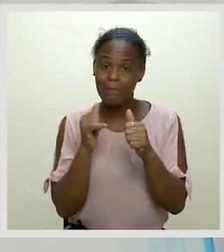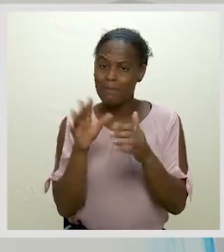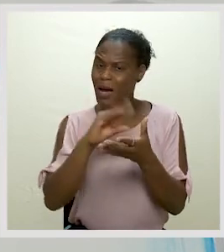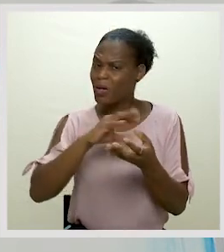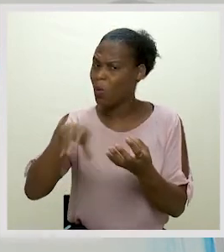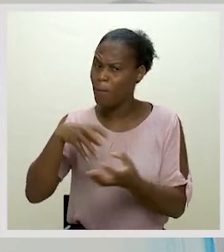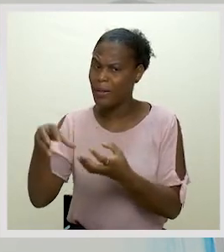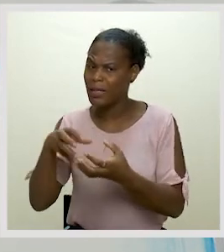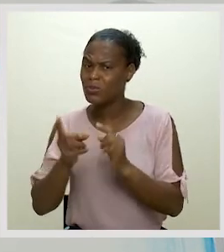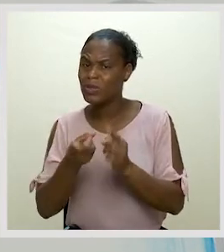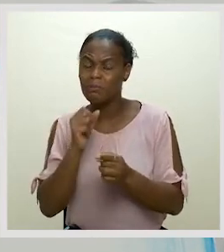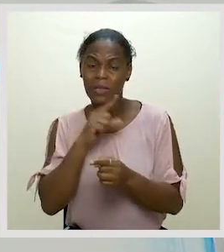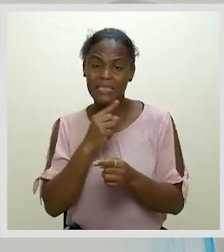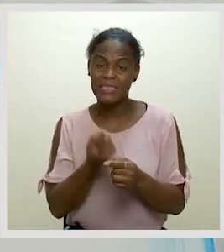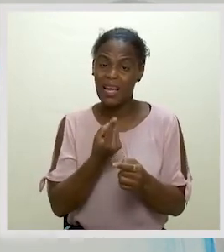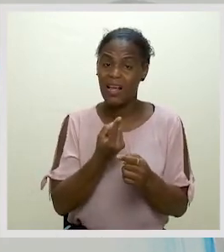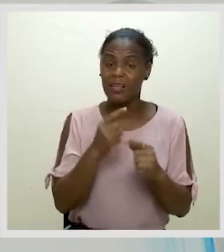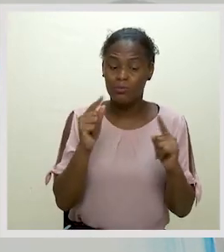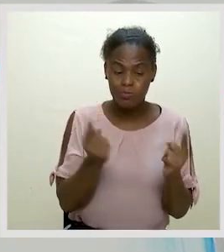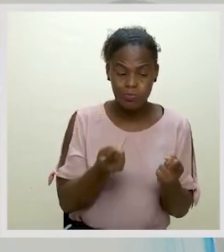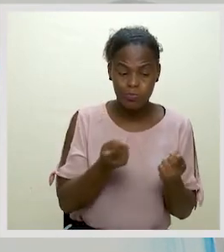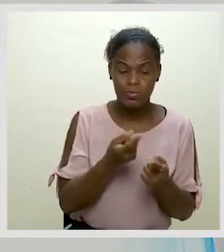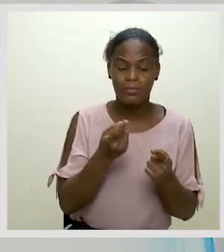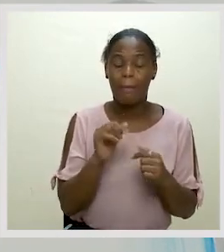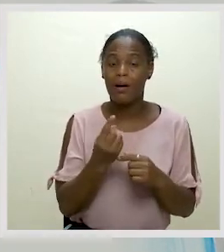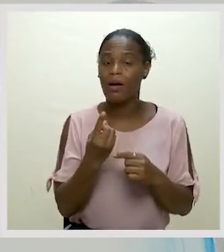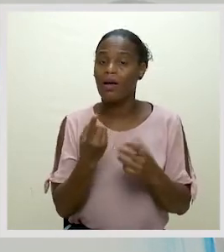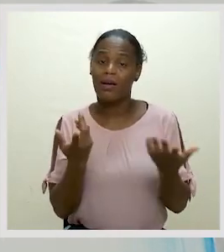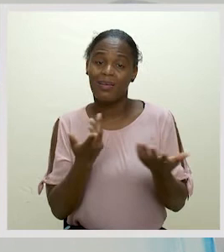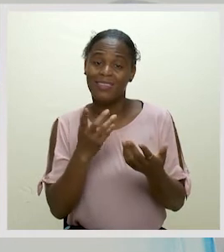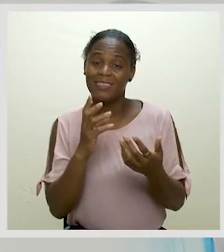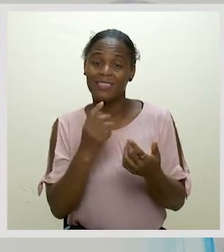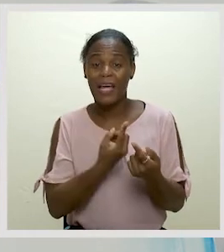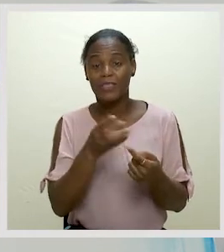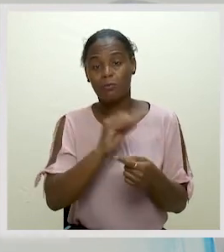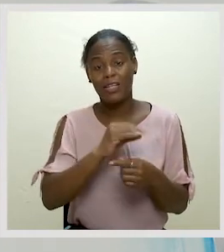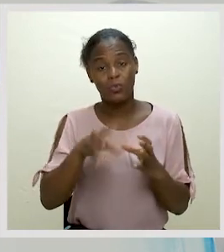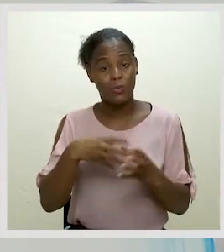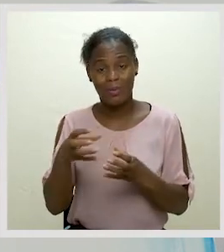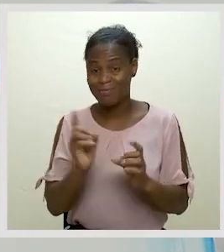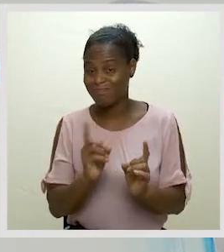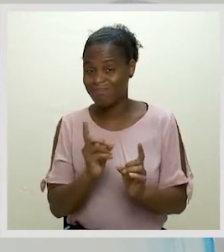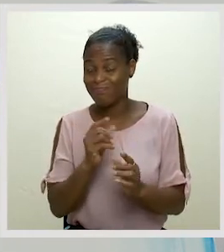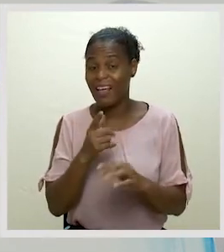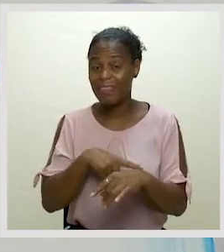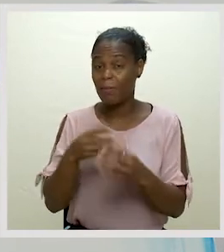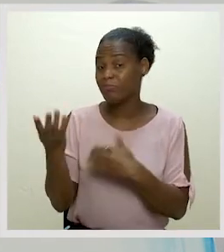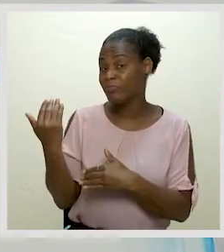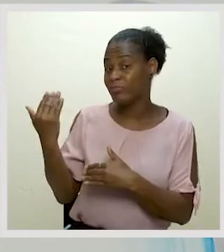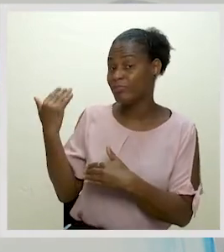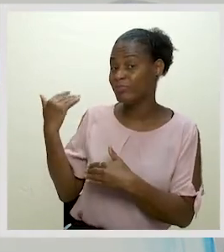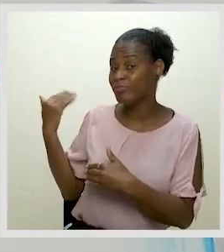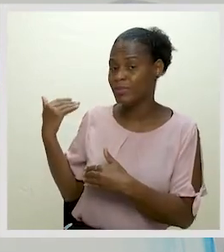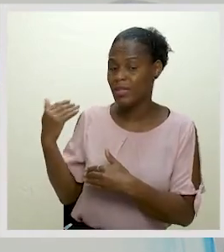alimentos mais complexos que poderiam ser sintetizados por seres mais complexos. Na altura